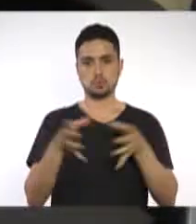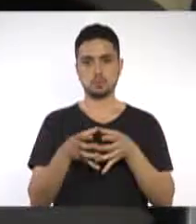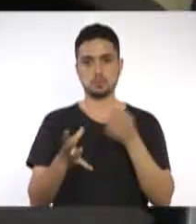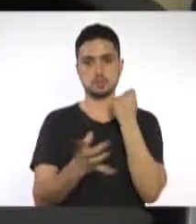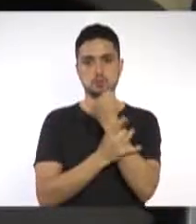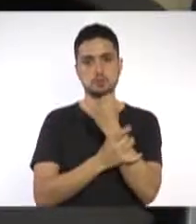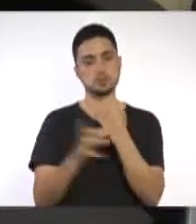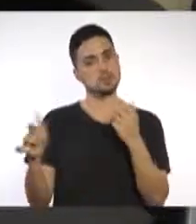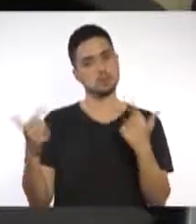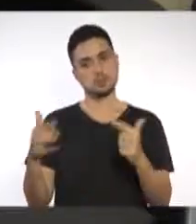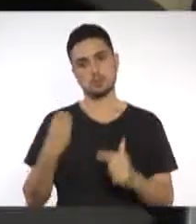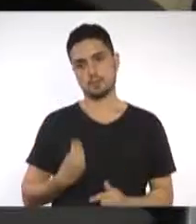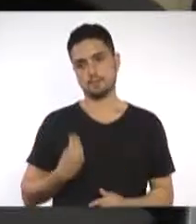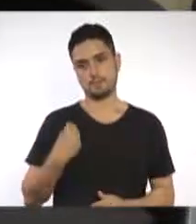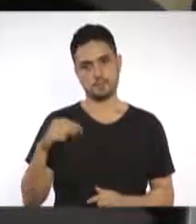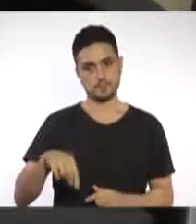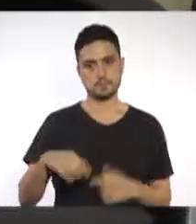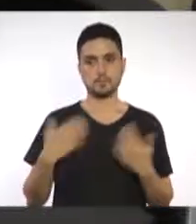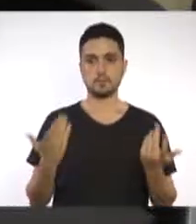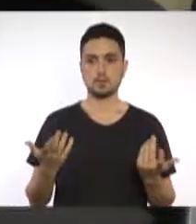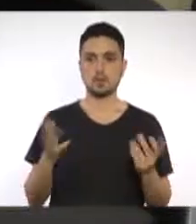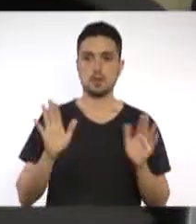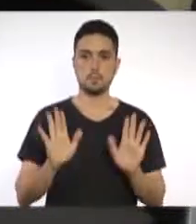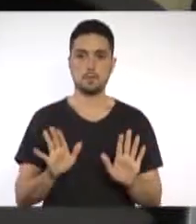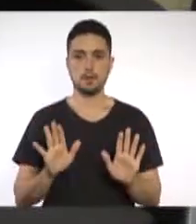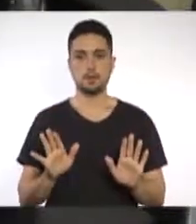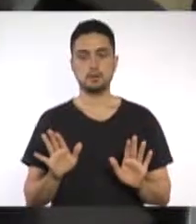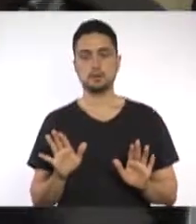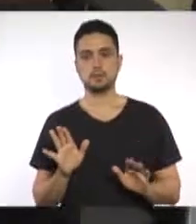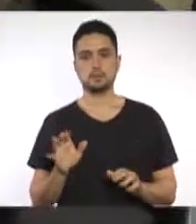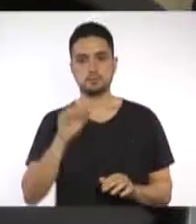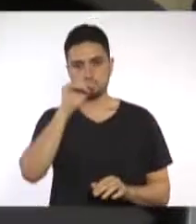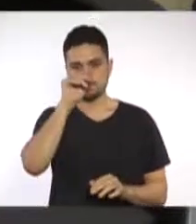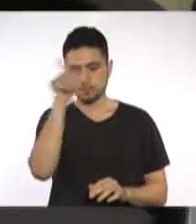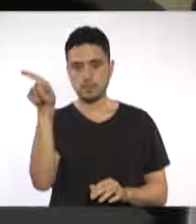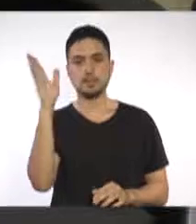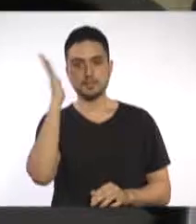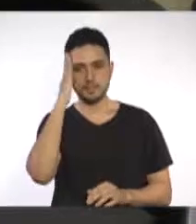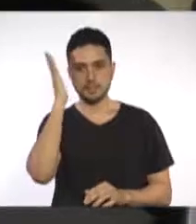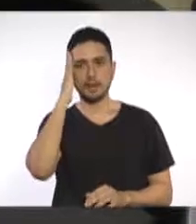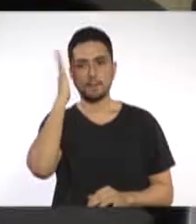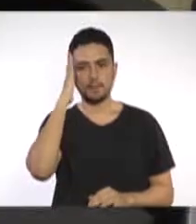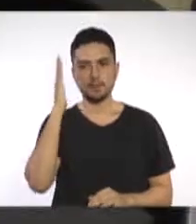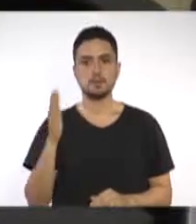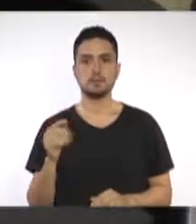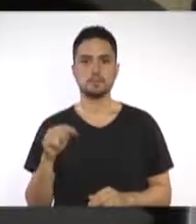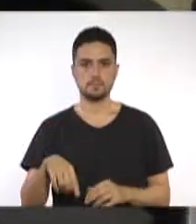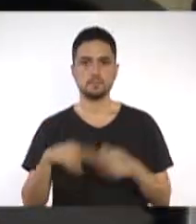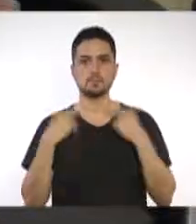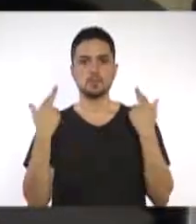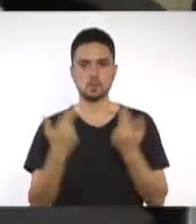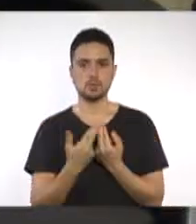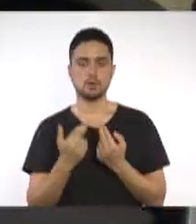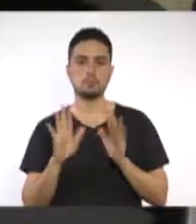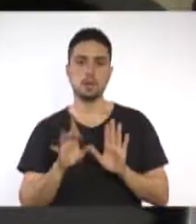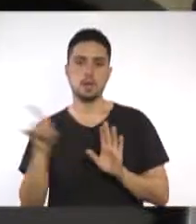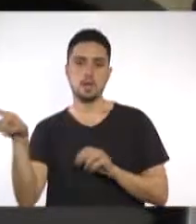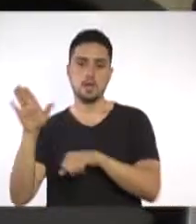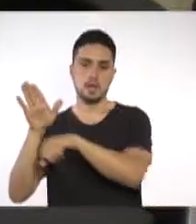faz presente, entretanto, sabia, como todos aqui estão sabendo, entretanto, é dele, no